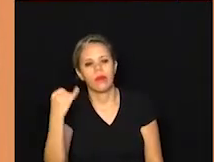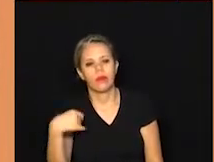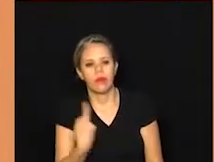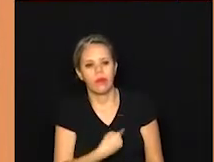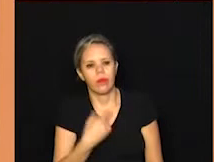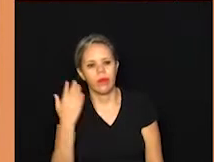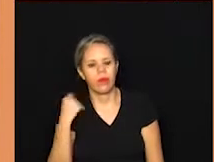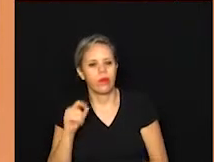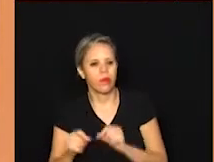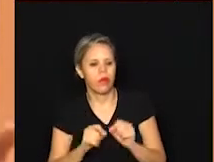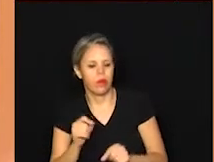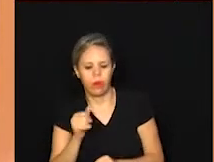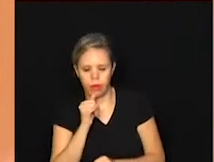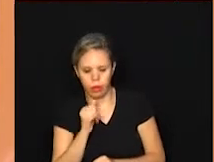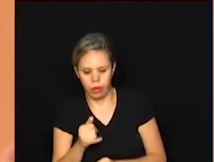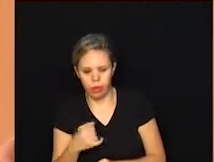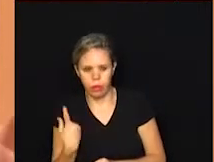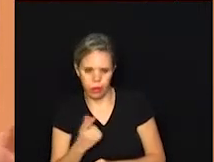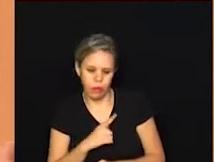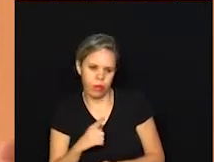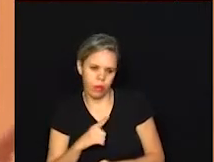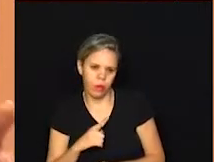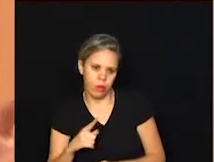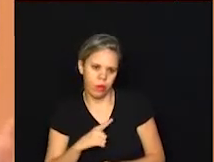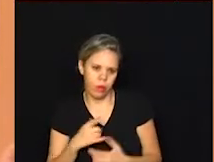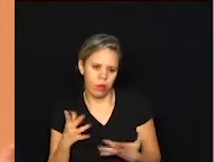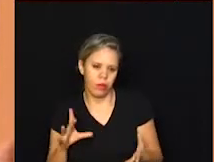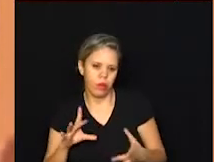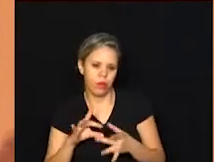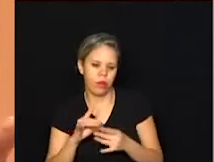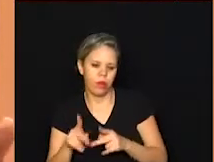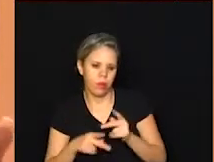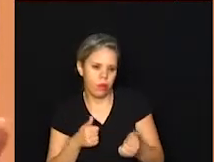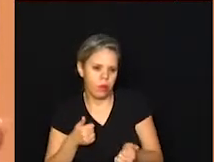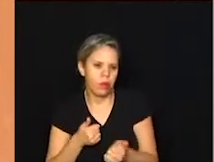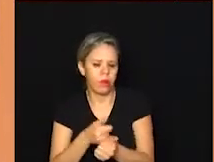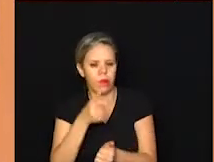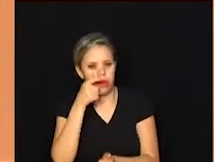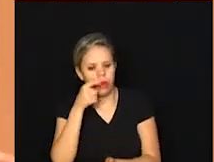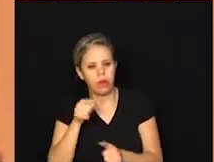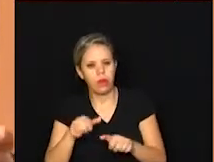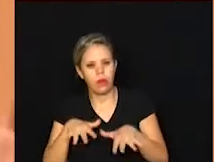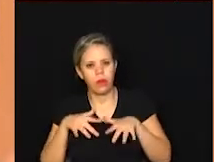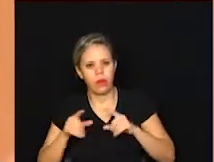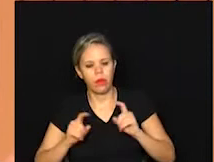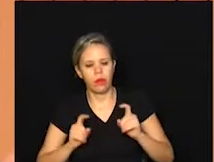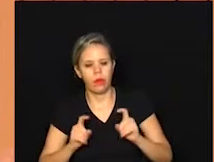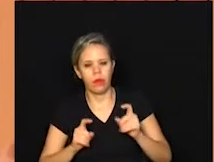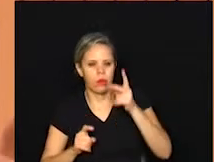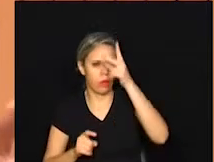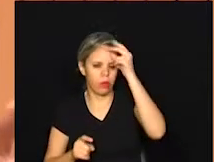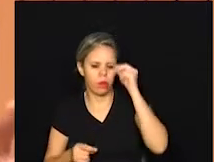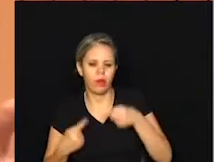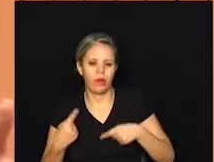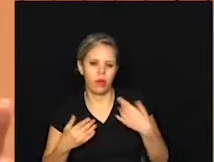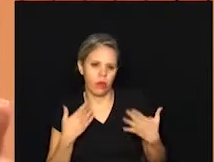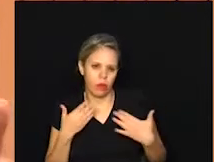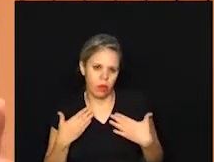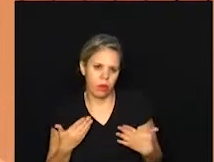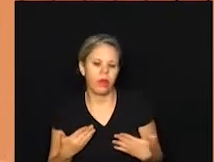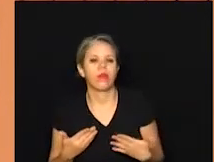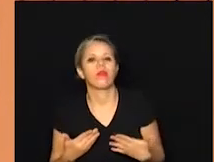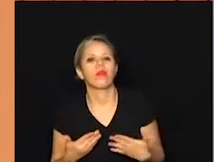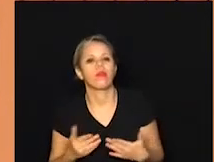saber que a gente tem, inclusive, parceiros que estão acompanhando a gente nessa audiência pública. Esse debate é um